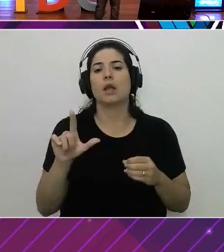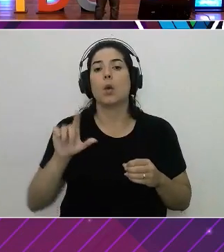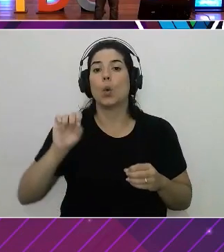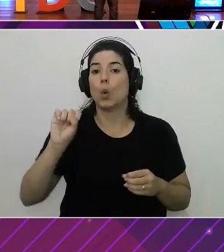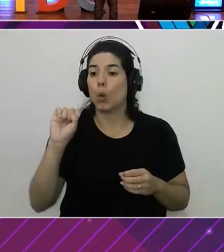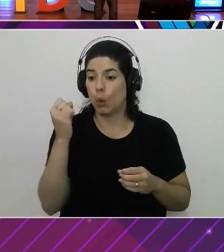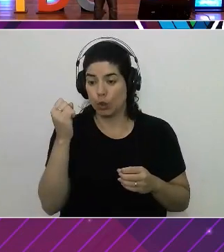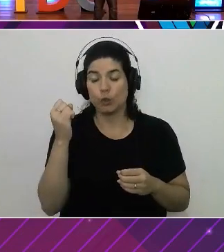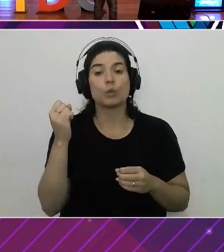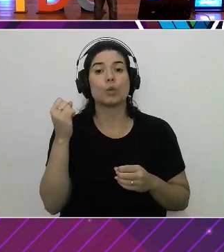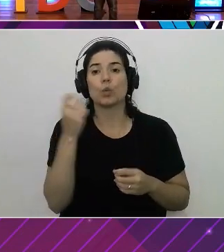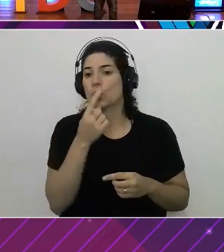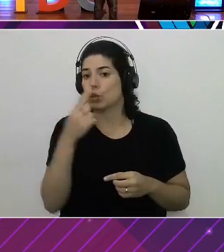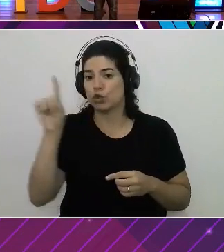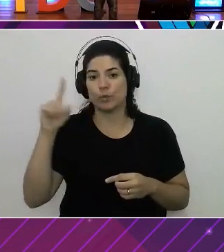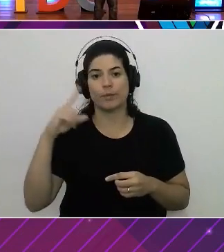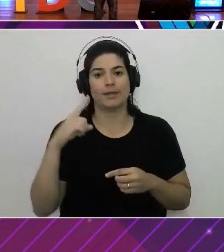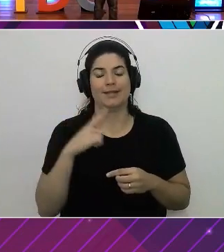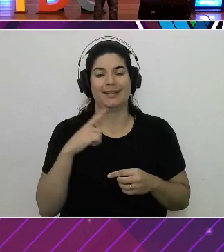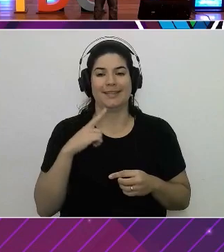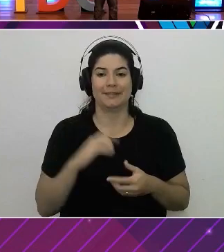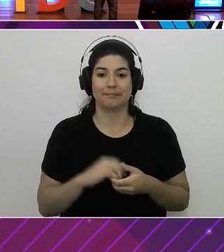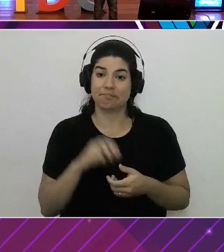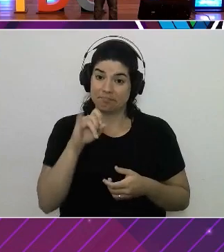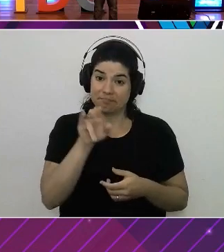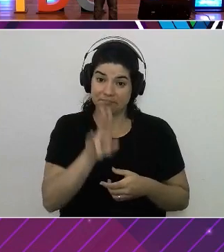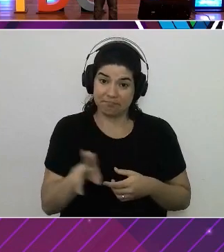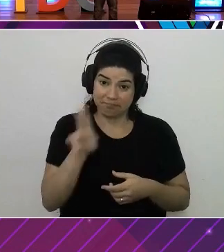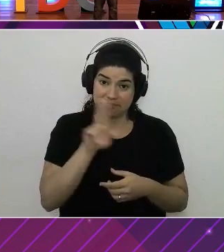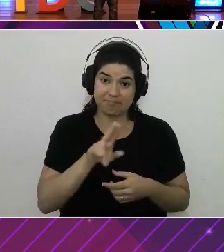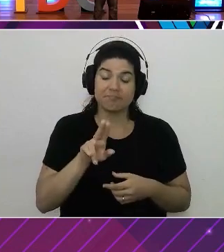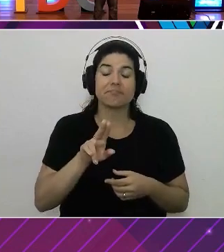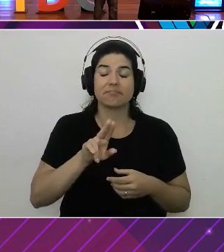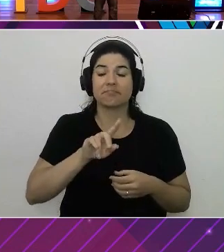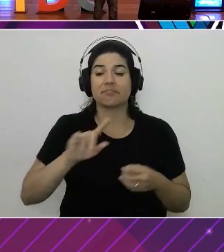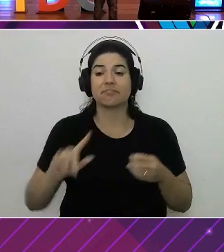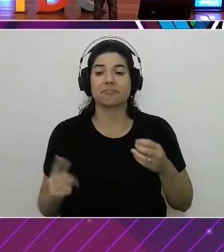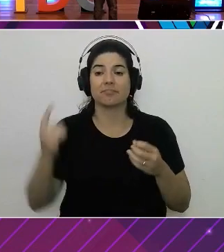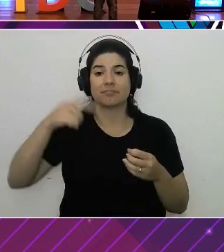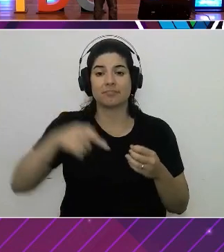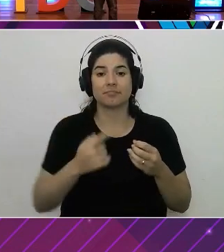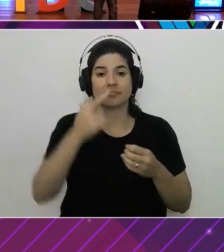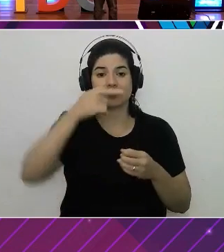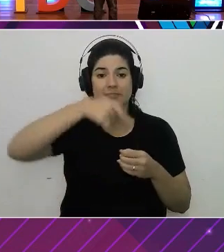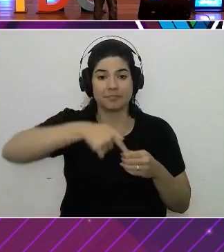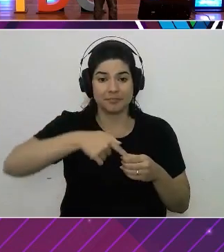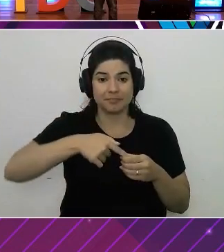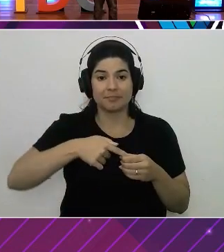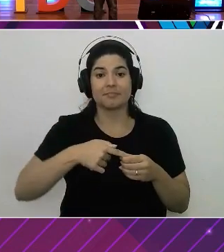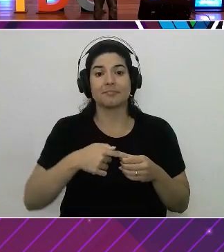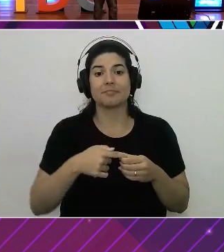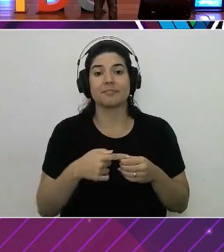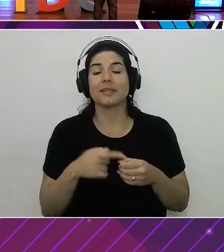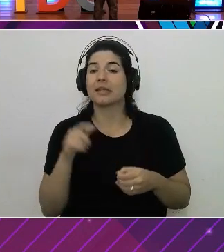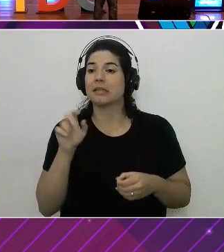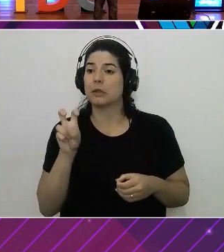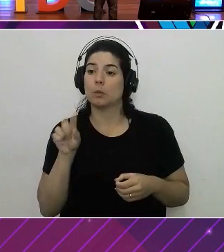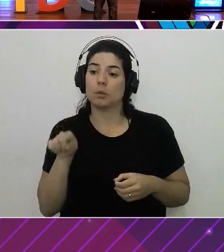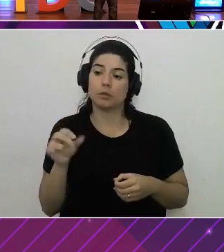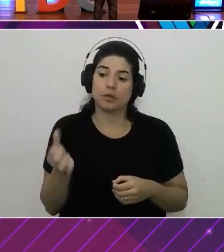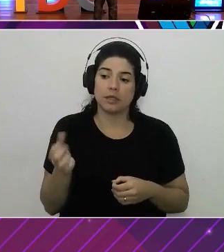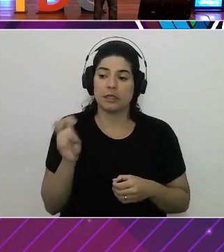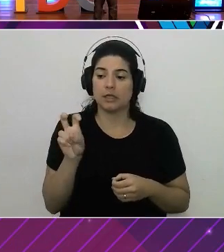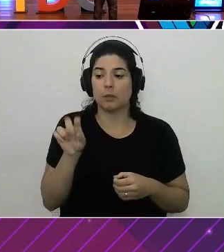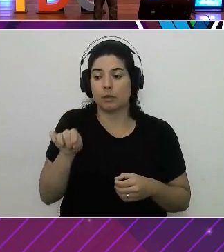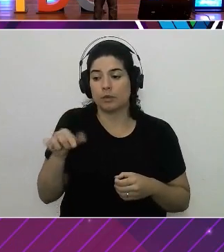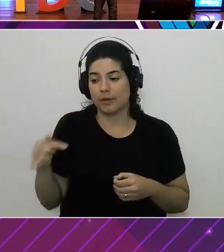MySQL, tá? Inclusive, pessoal, se vocês usam MySQL, versões anteriores, 5.6, 5.7, eu recomendo que